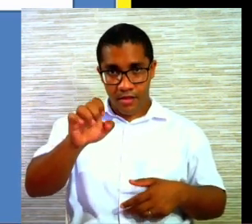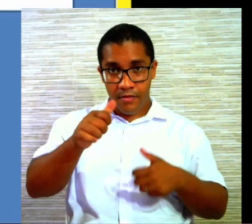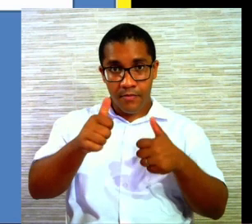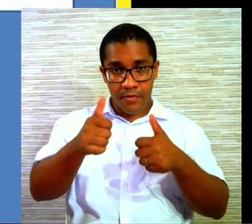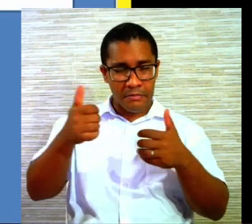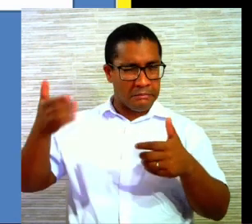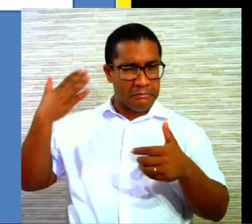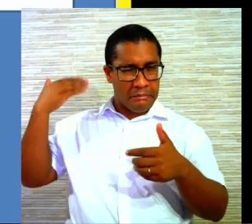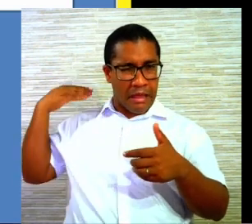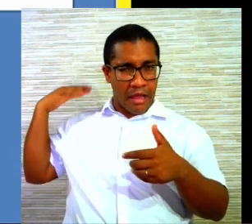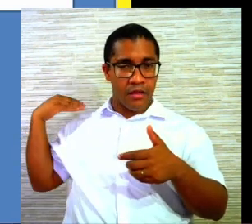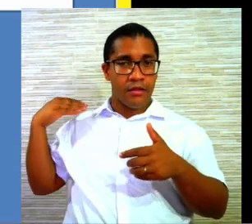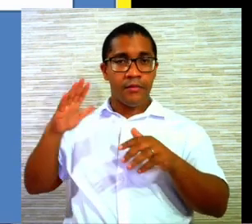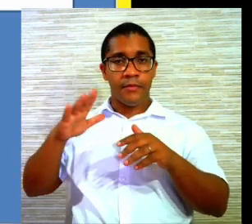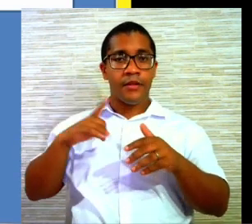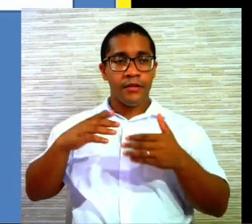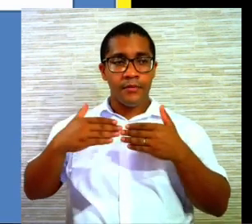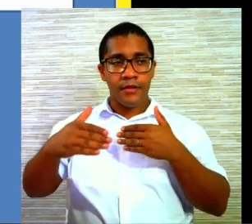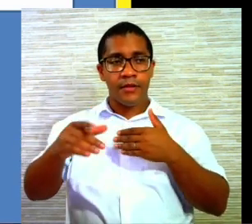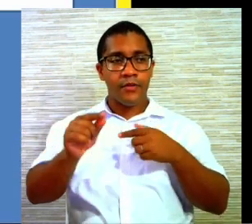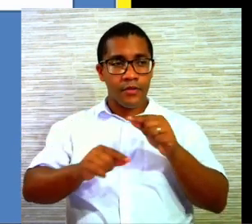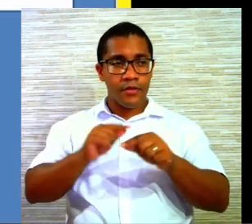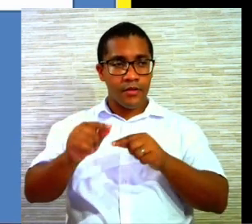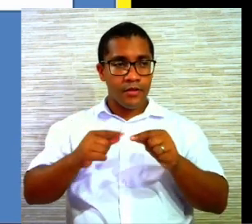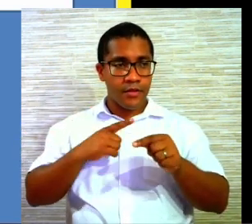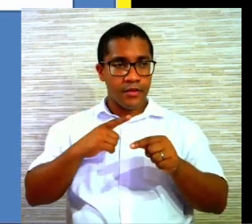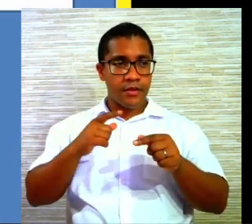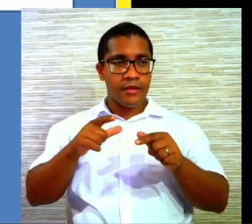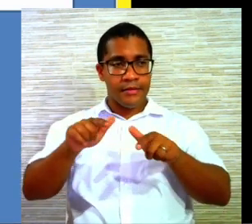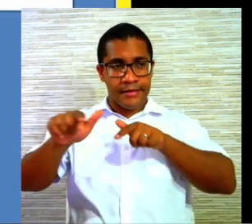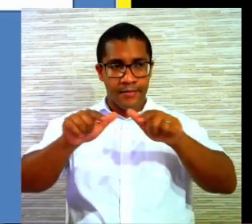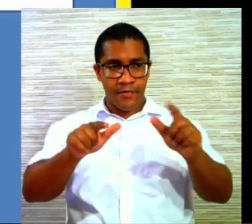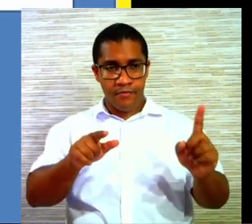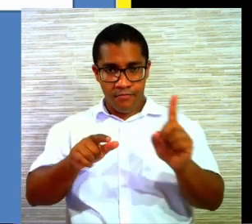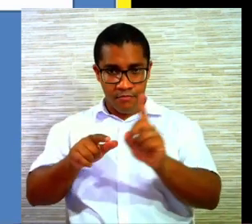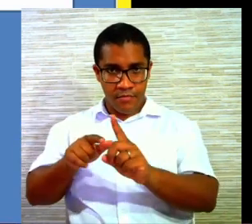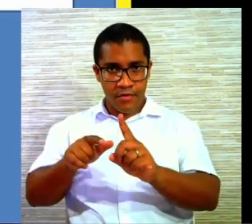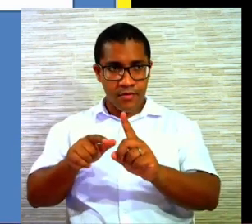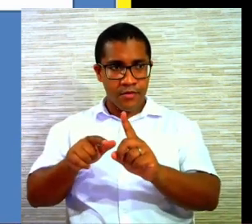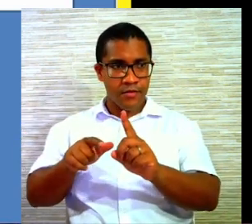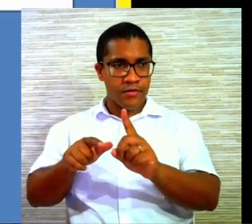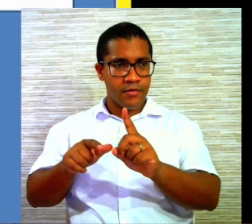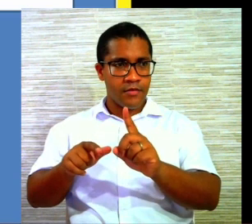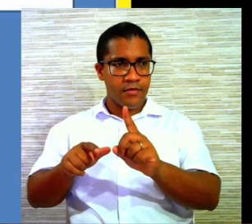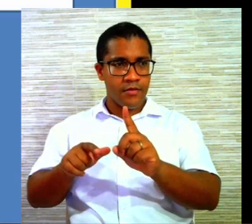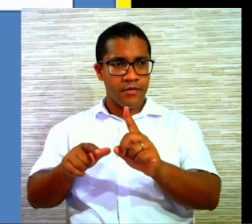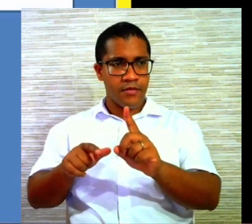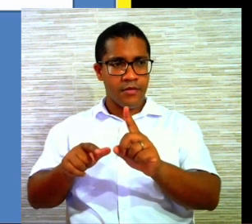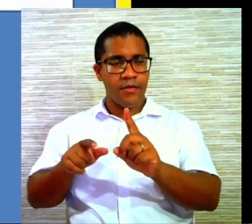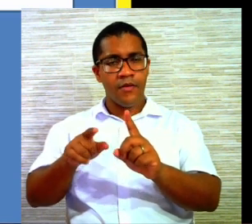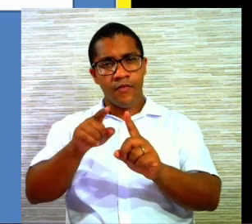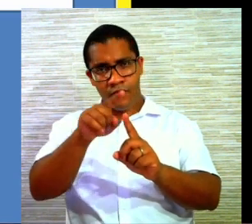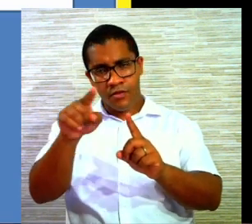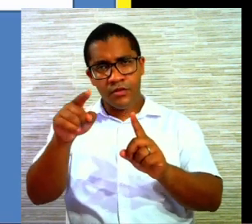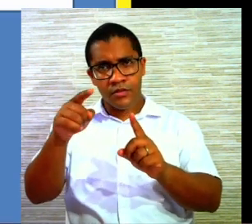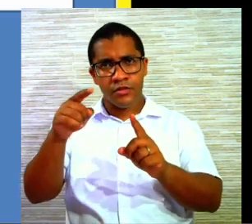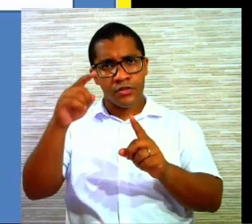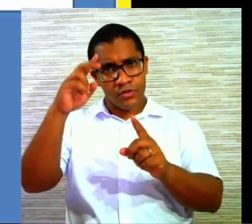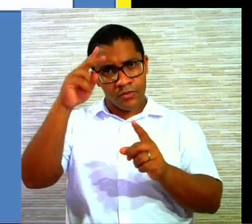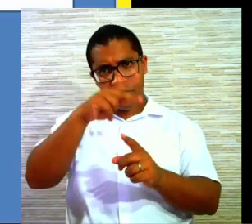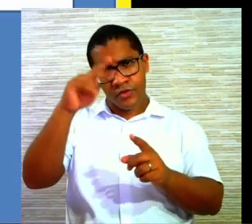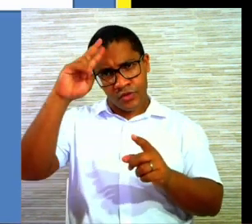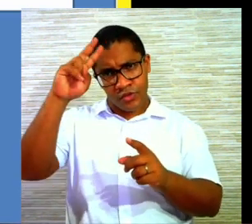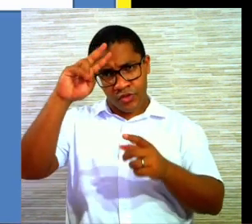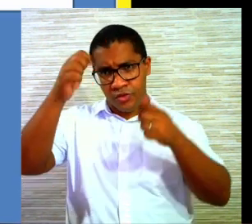na antiguidade. A partir do que foram trabalhados, em bimestres anteriores, aí com o professor de História, é possível responder